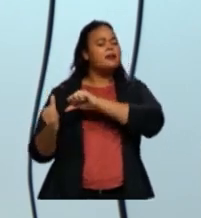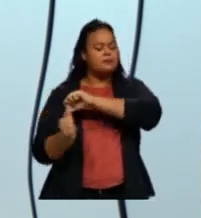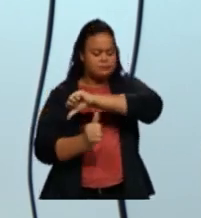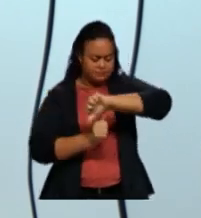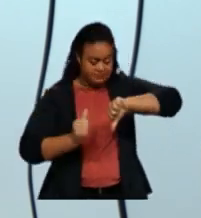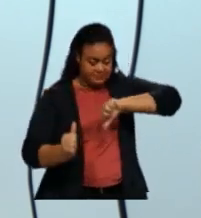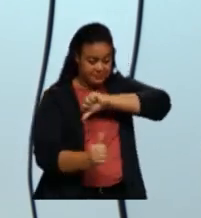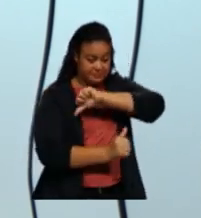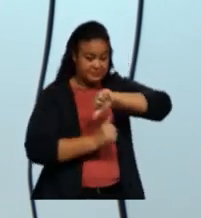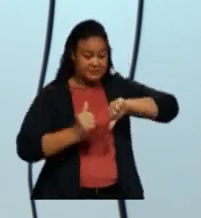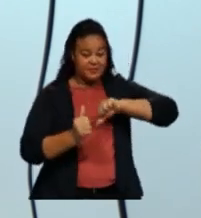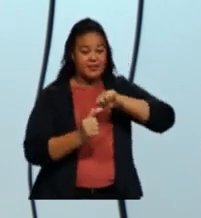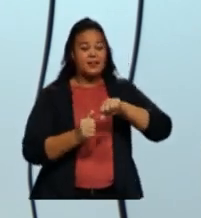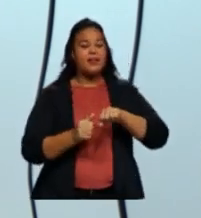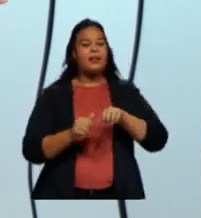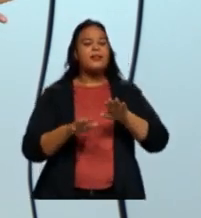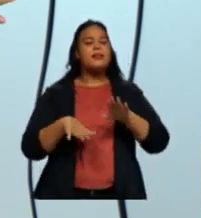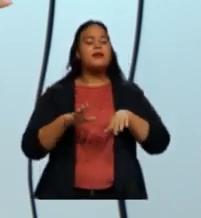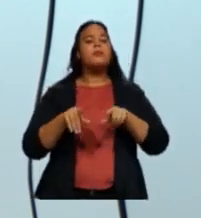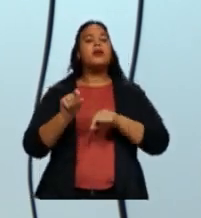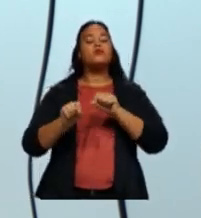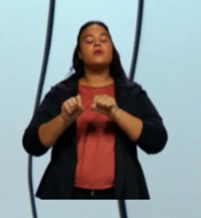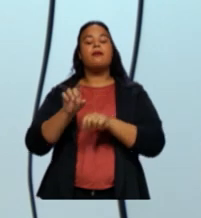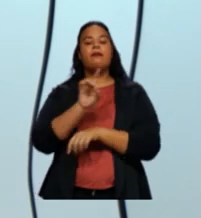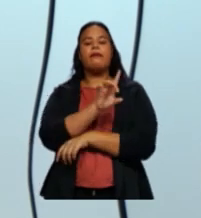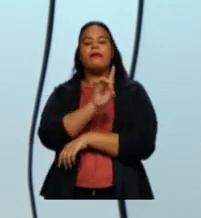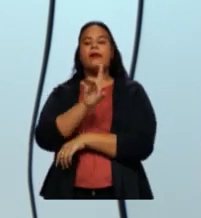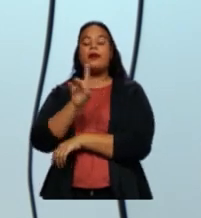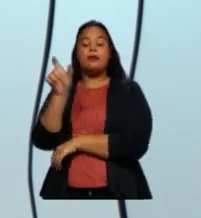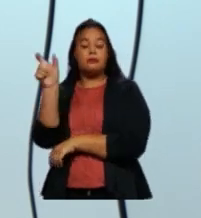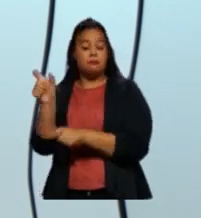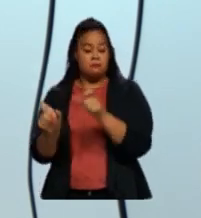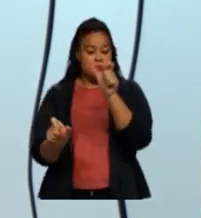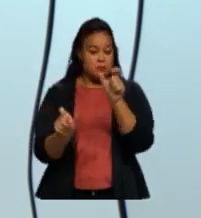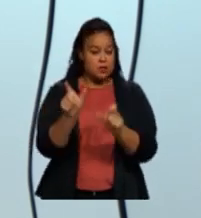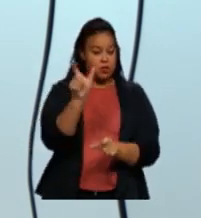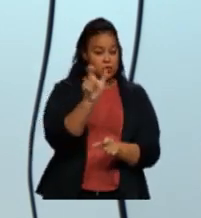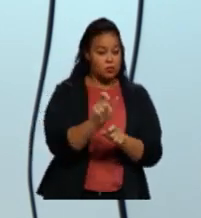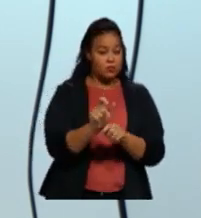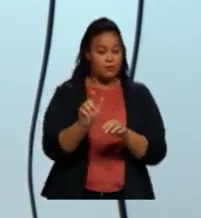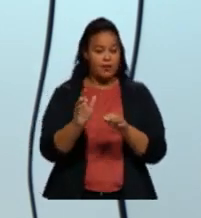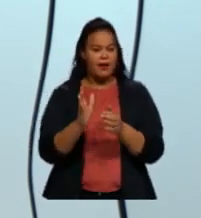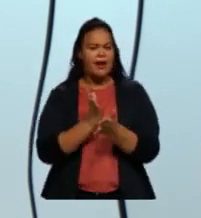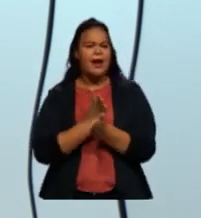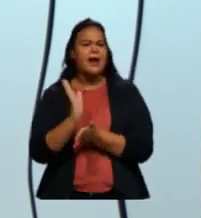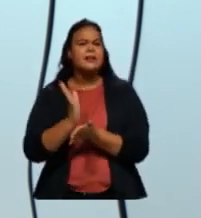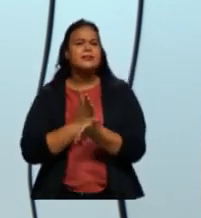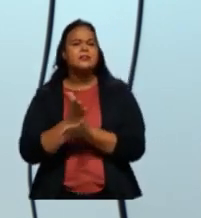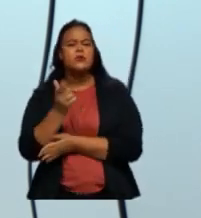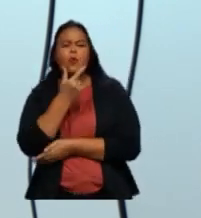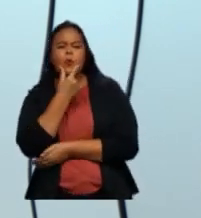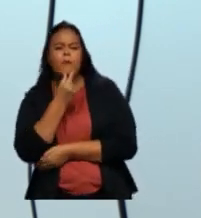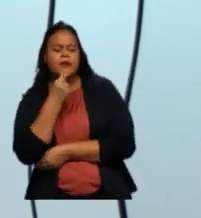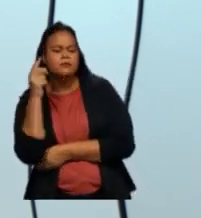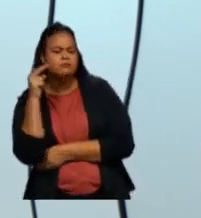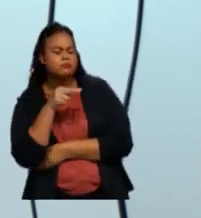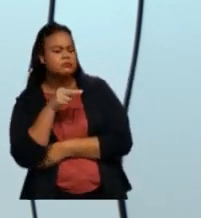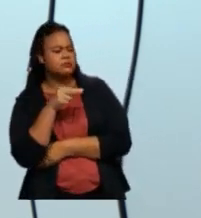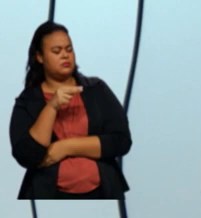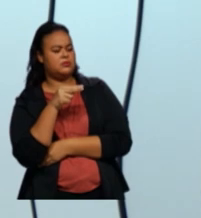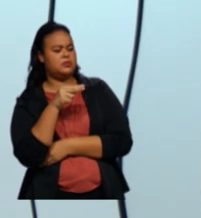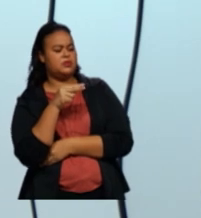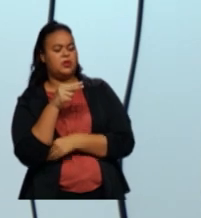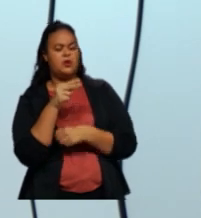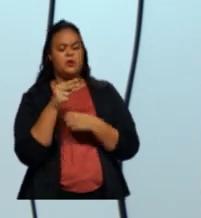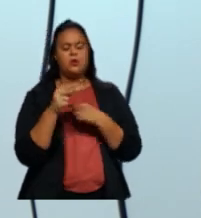cada organismo, de cada pessoa. Às vezes, o menino olha para o corpo e compara o seu corpo com o do